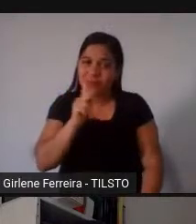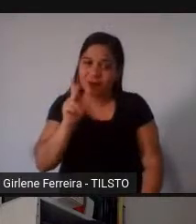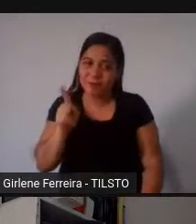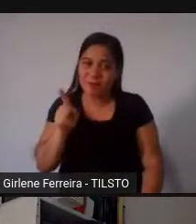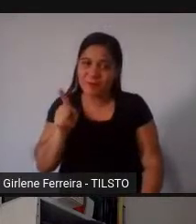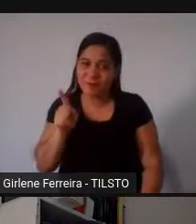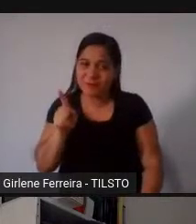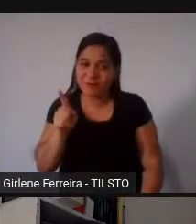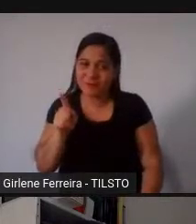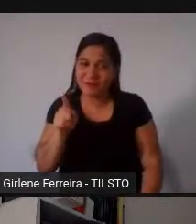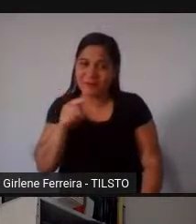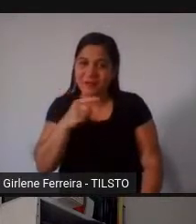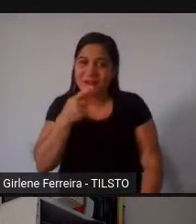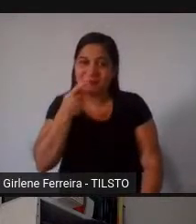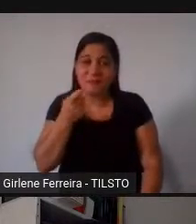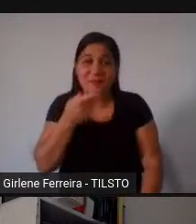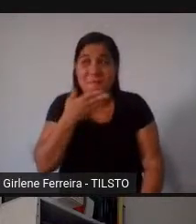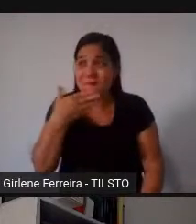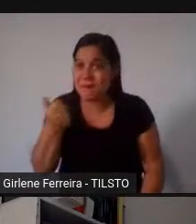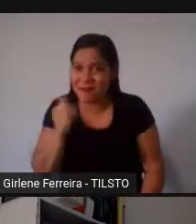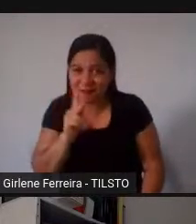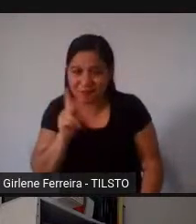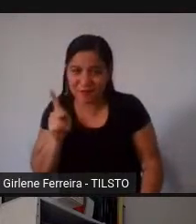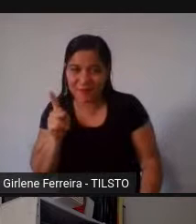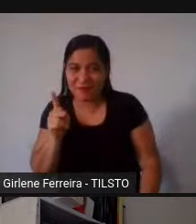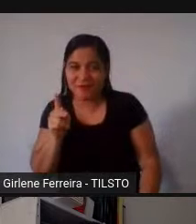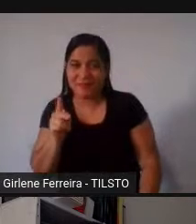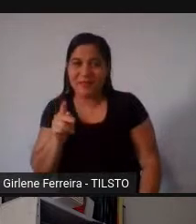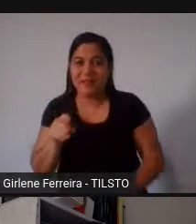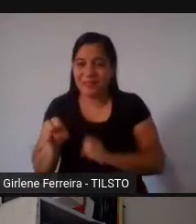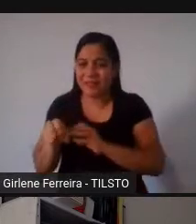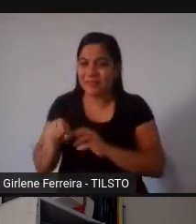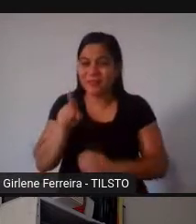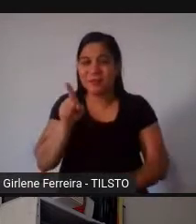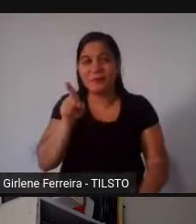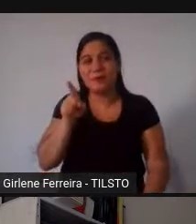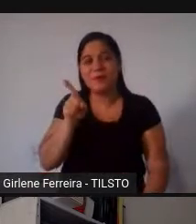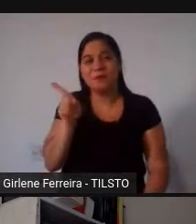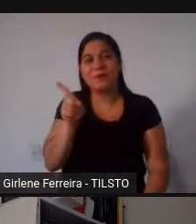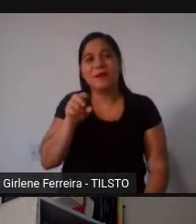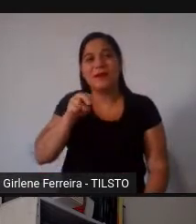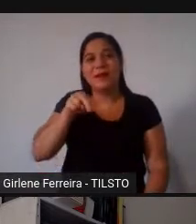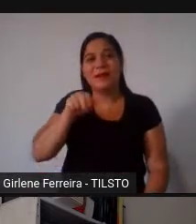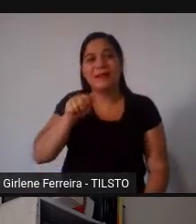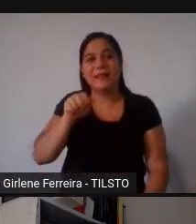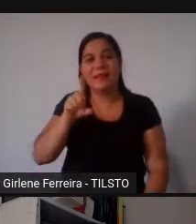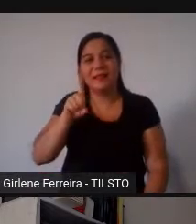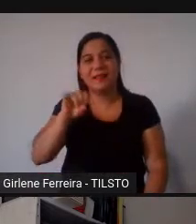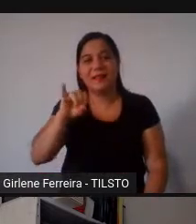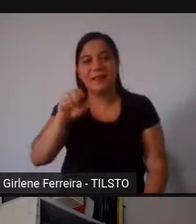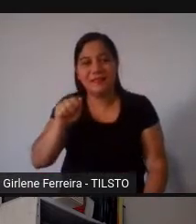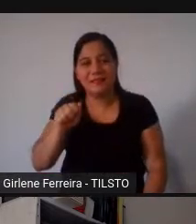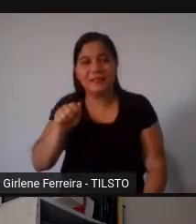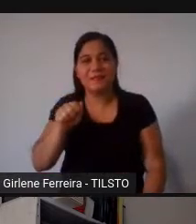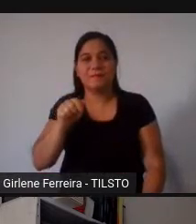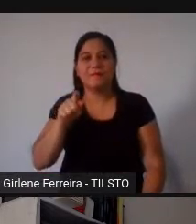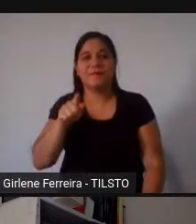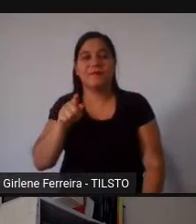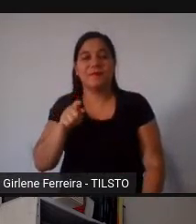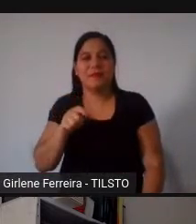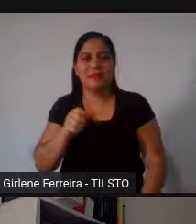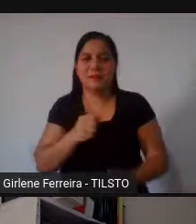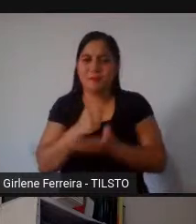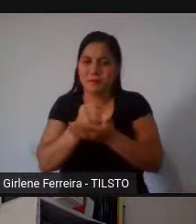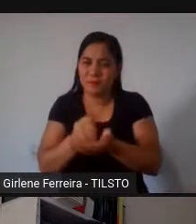melhor professora que ela teve. Enfim, a Raquel faz mil e uma coisas, participa também de um projeto, acho que é Teto, não